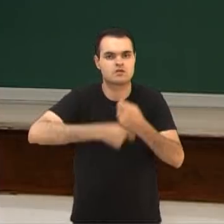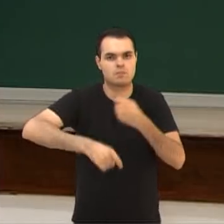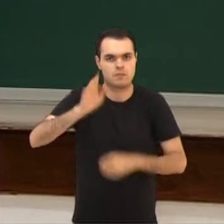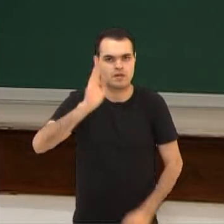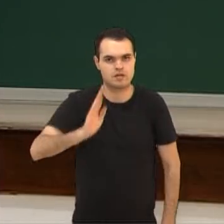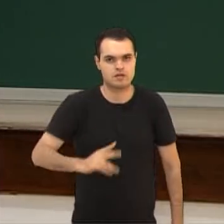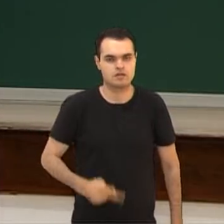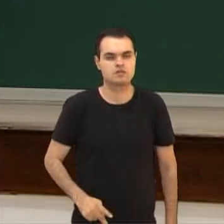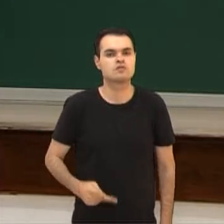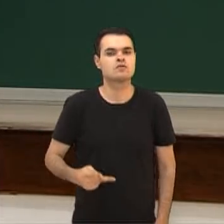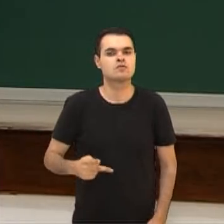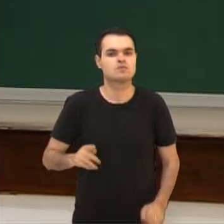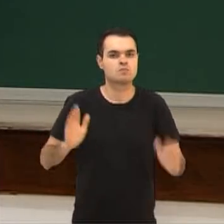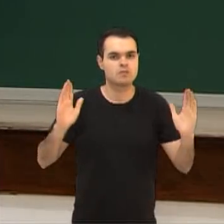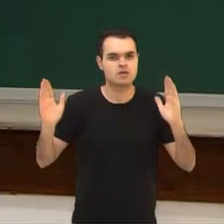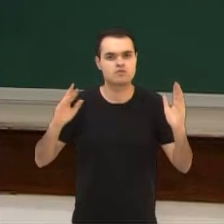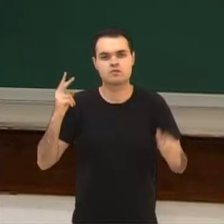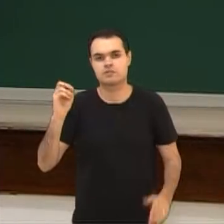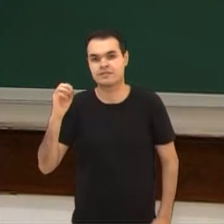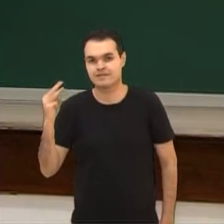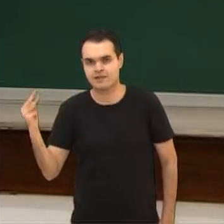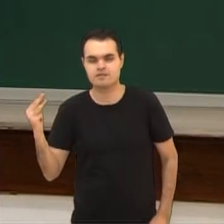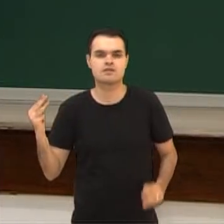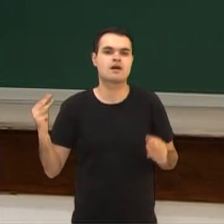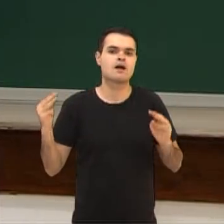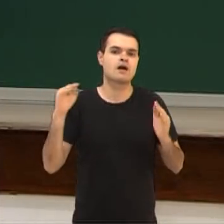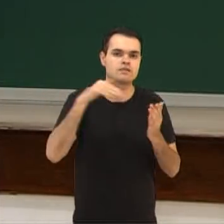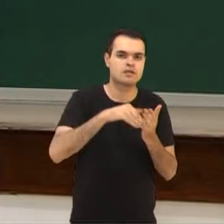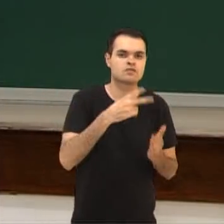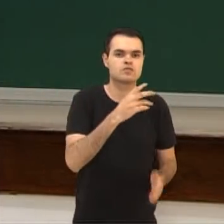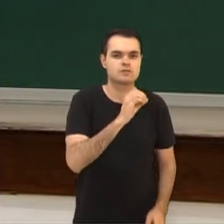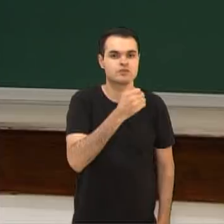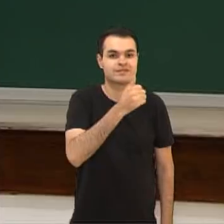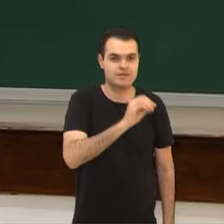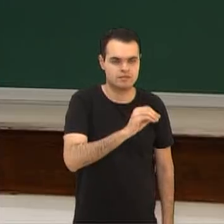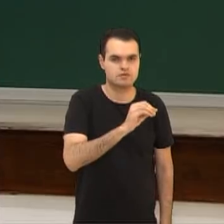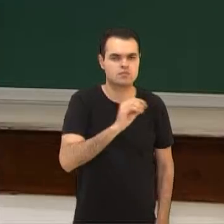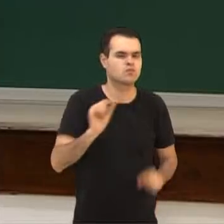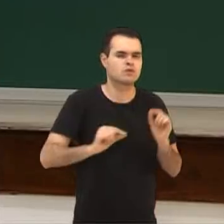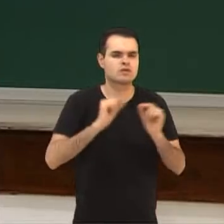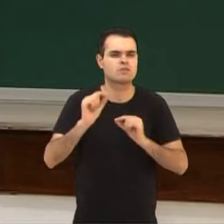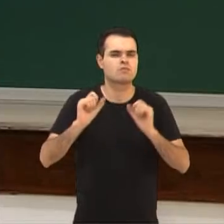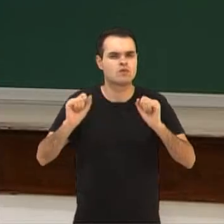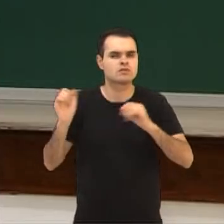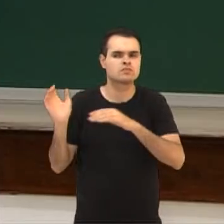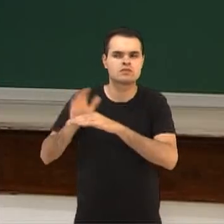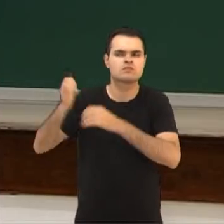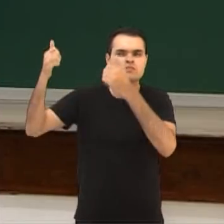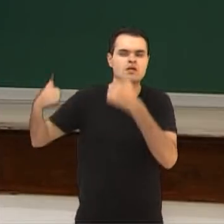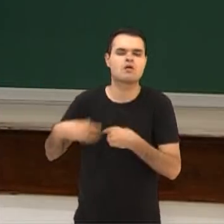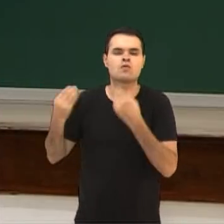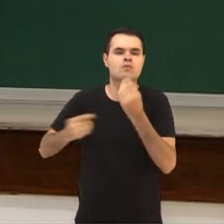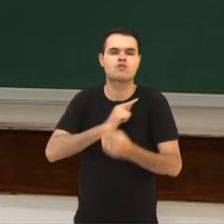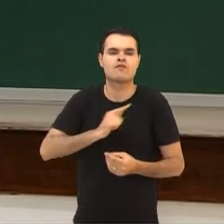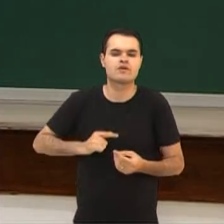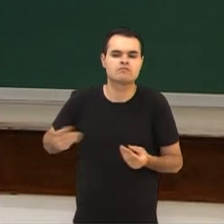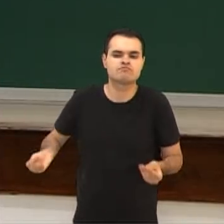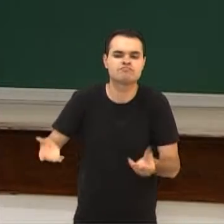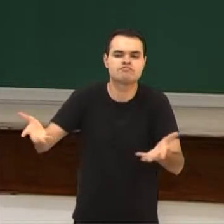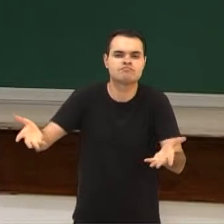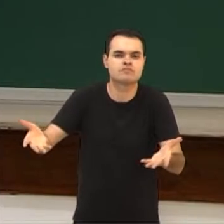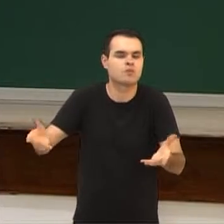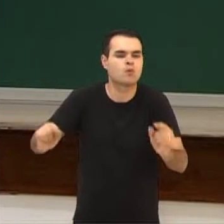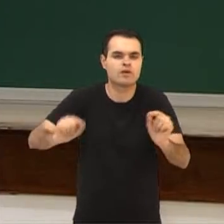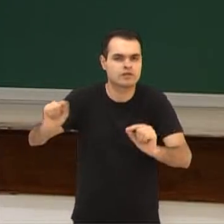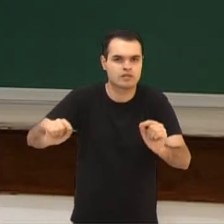durante o período de 2003 a 2010. O que pode ajudar a explicar esses números? Quais ações do governo podem ajudar a